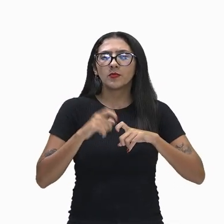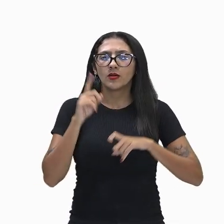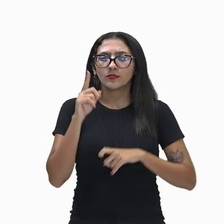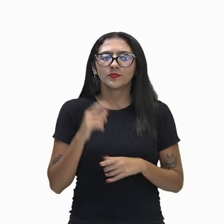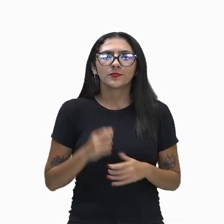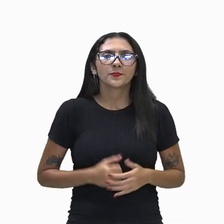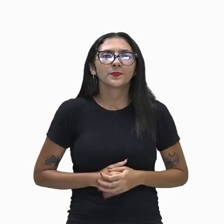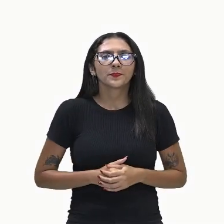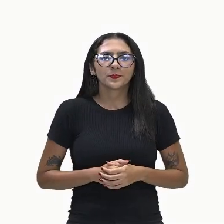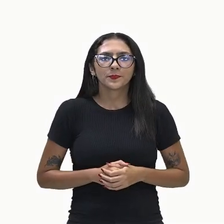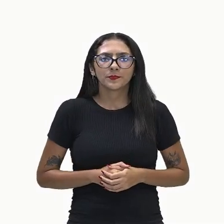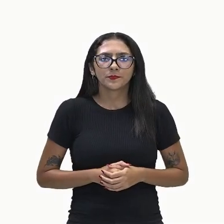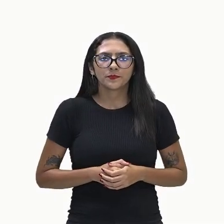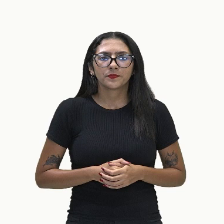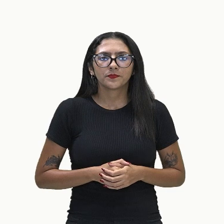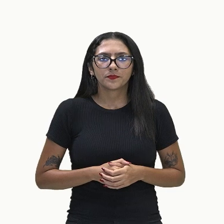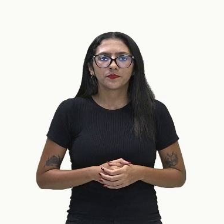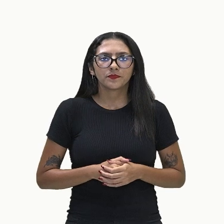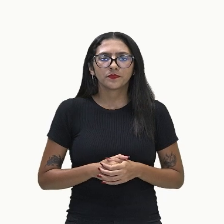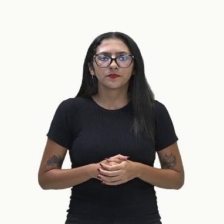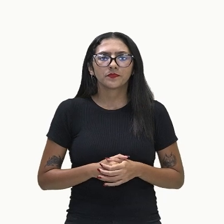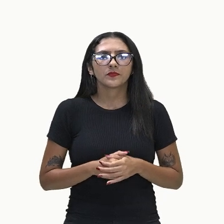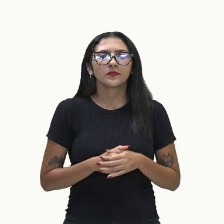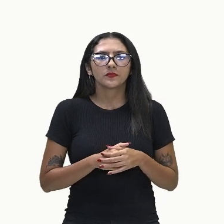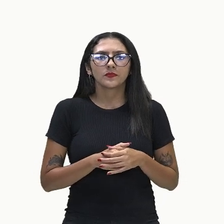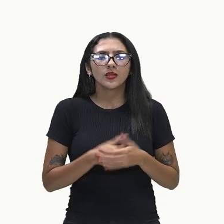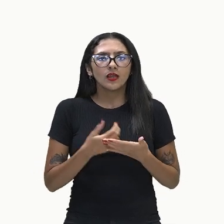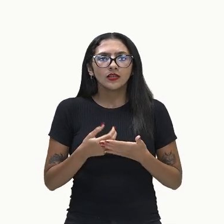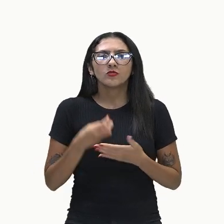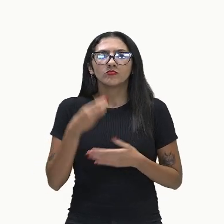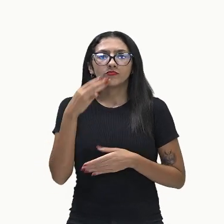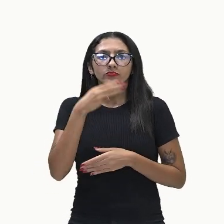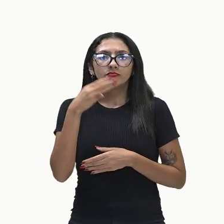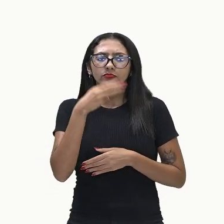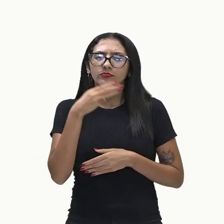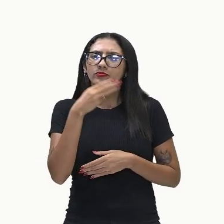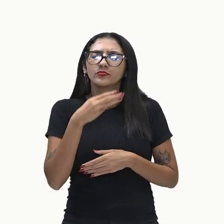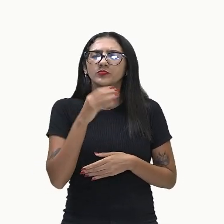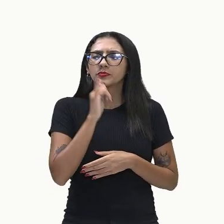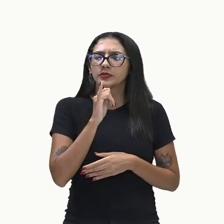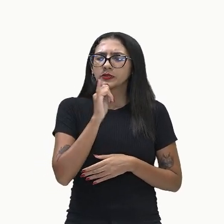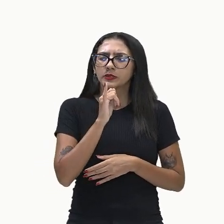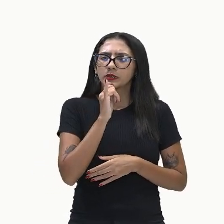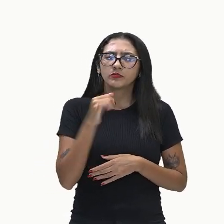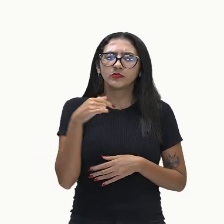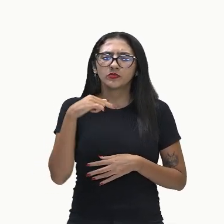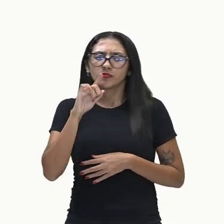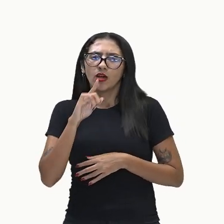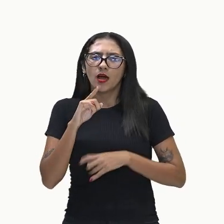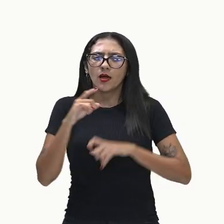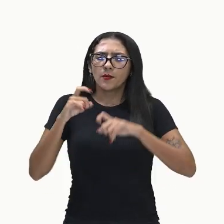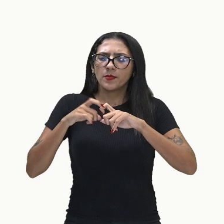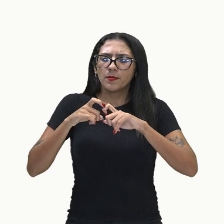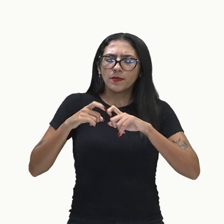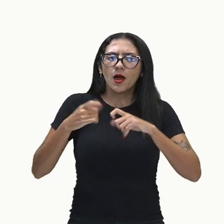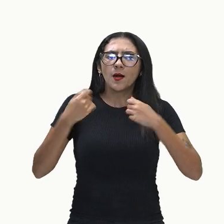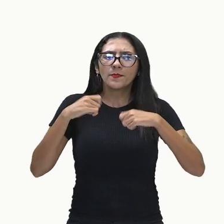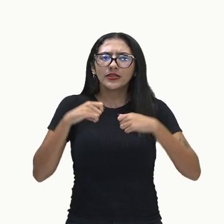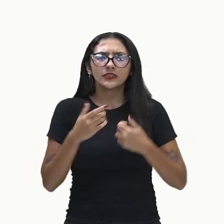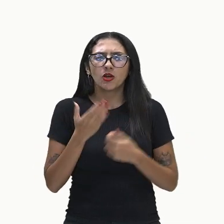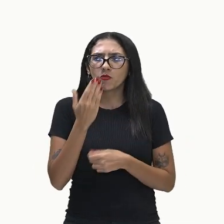Olha só, a glicemia em jejum, por isso que quando a gente vai tirar sangue para fazer exame, né, o médico, a gente tem que ir em jejum, não